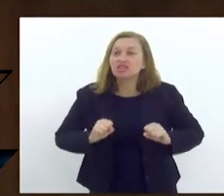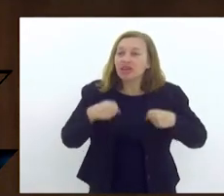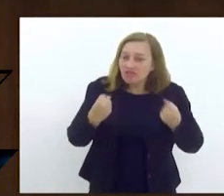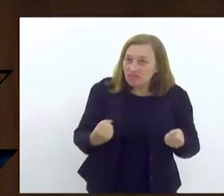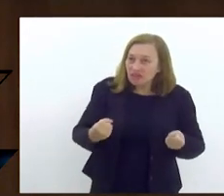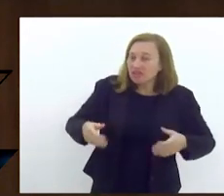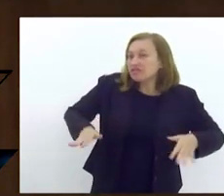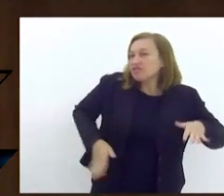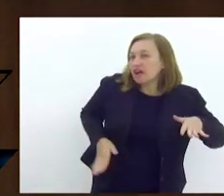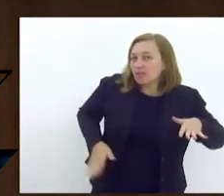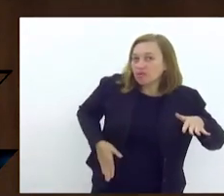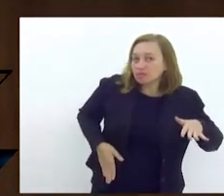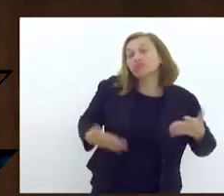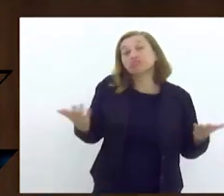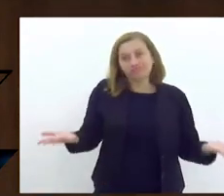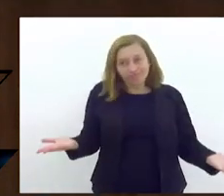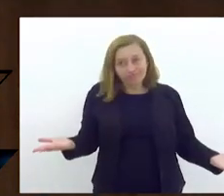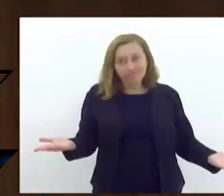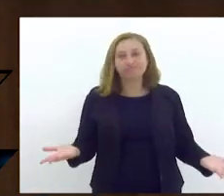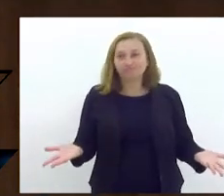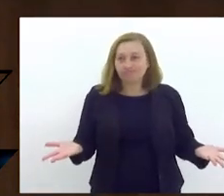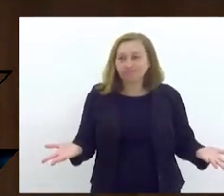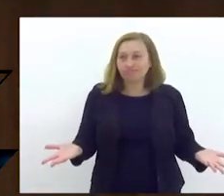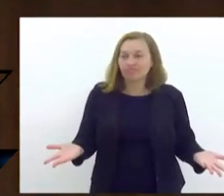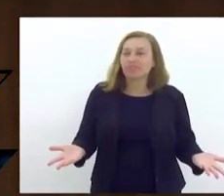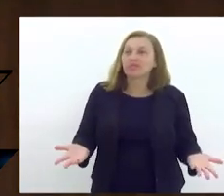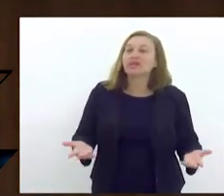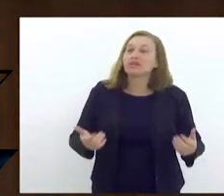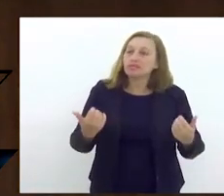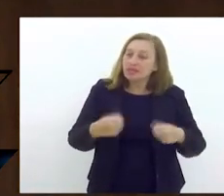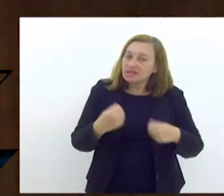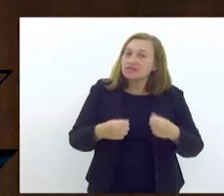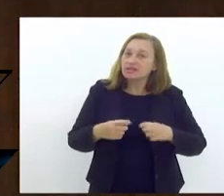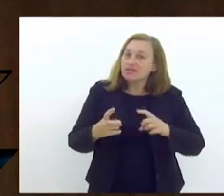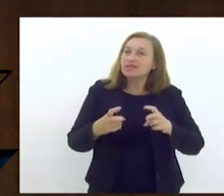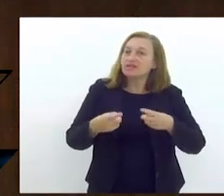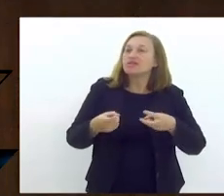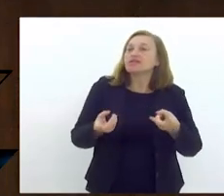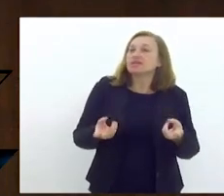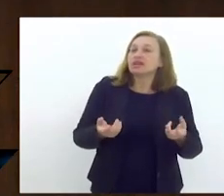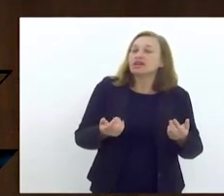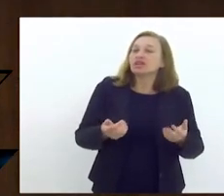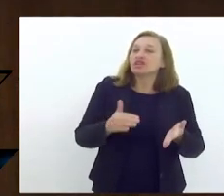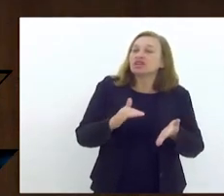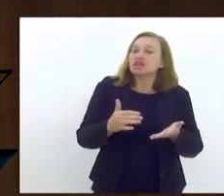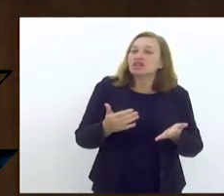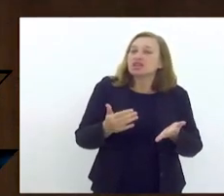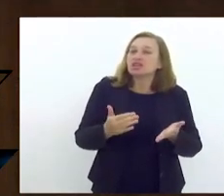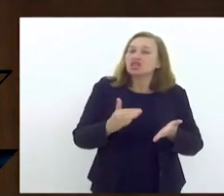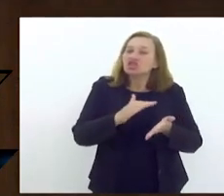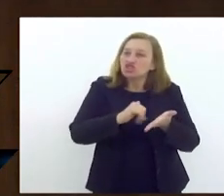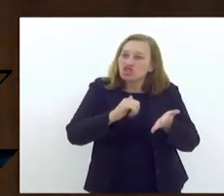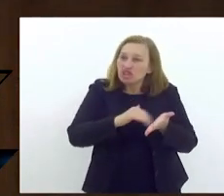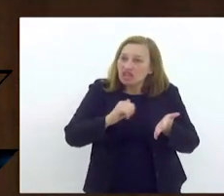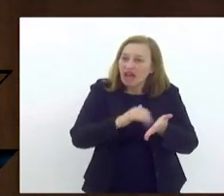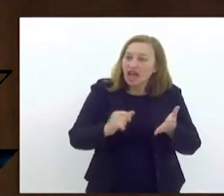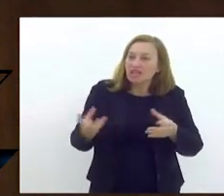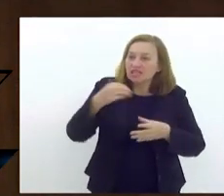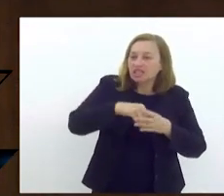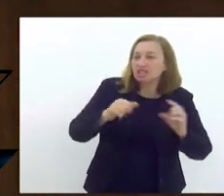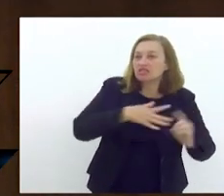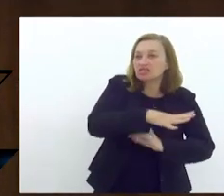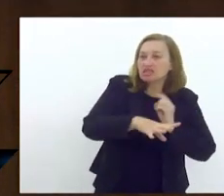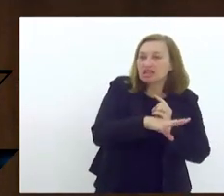concluiu com a vagabundagem Tem que haver assim O Confronto a guerra tem que ter tem que tirar do dia a dia da sociedade esses